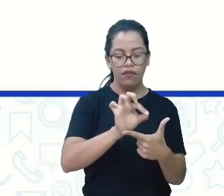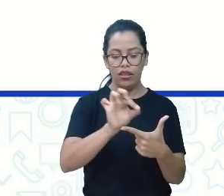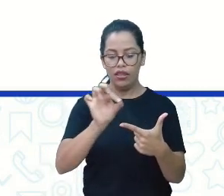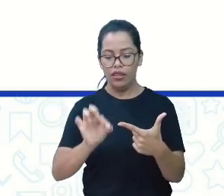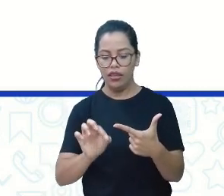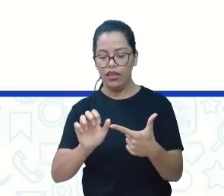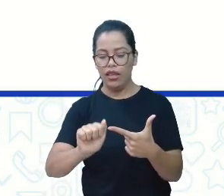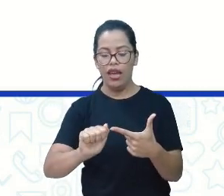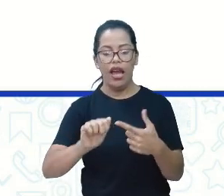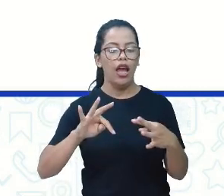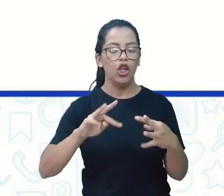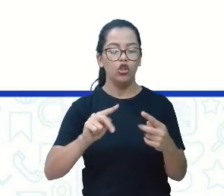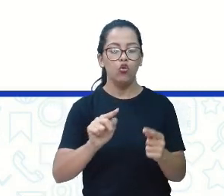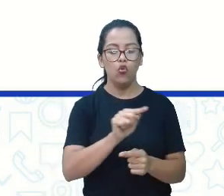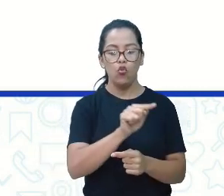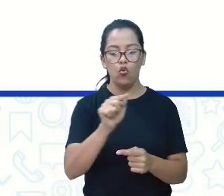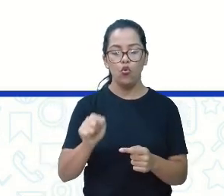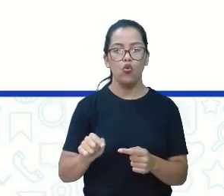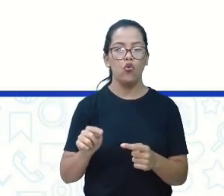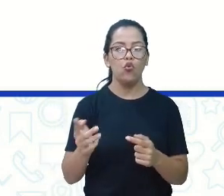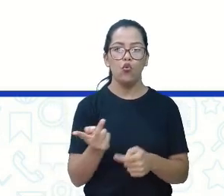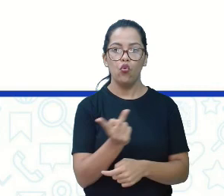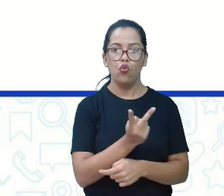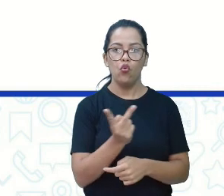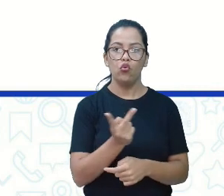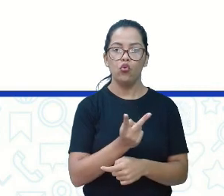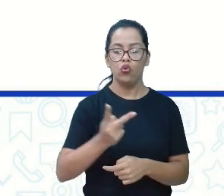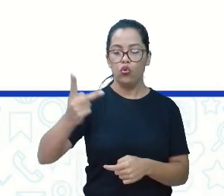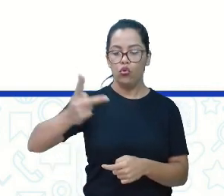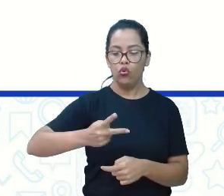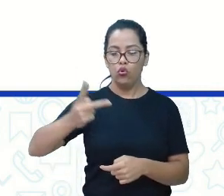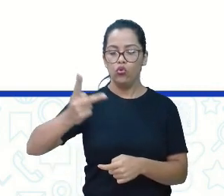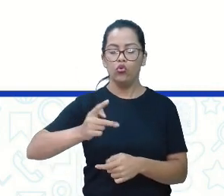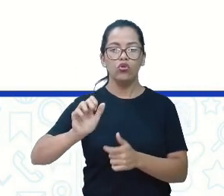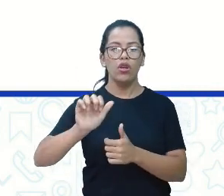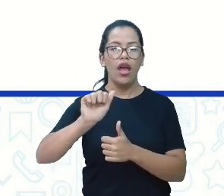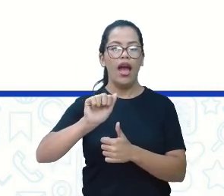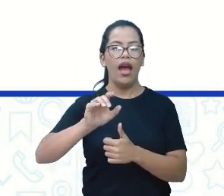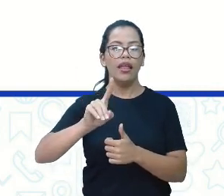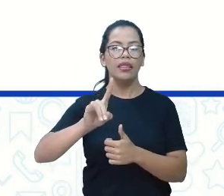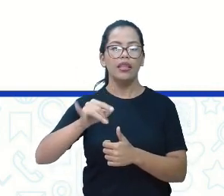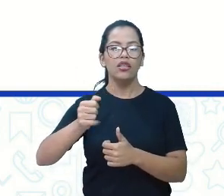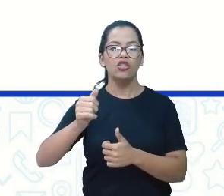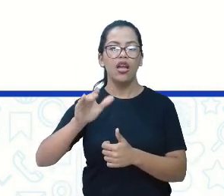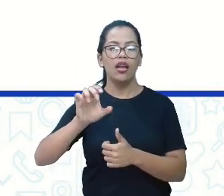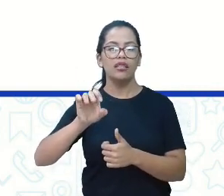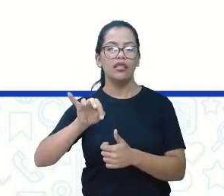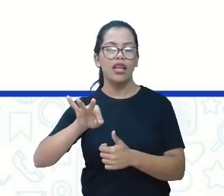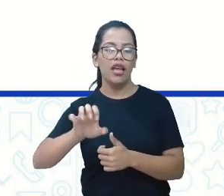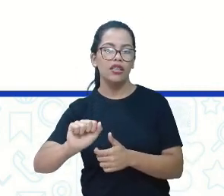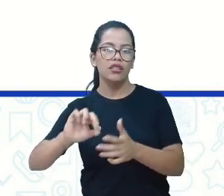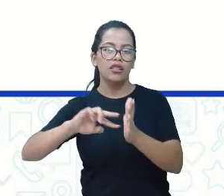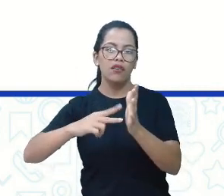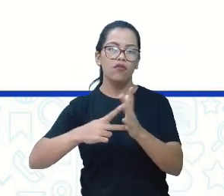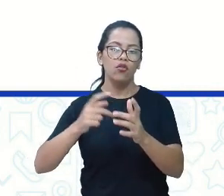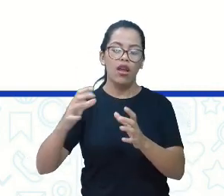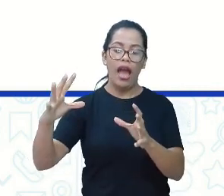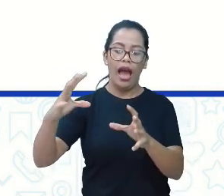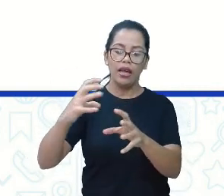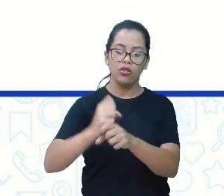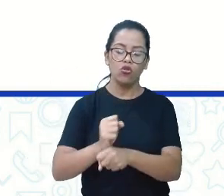dois ângulos, eles são adjacentes. E os ângulos adjacentes diz que a soma entre eles é igual